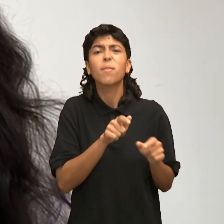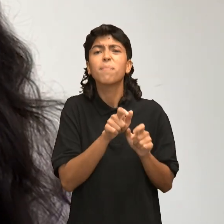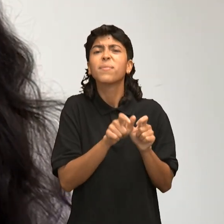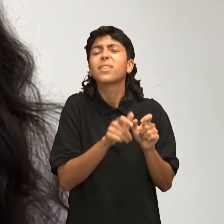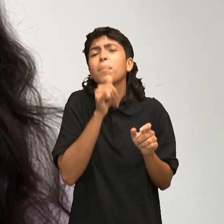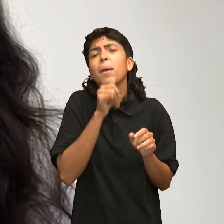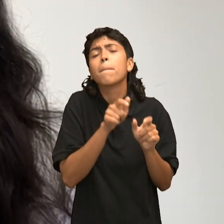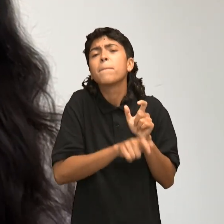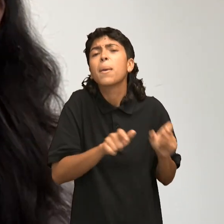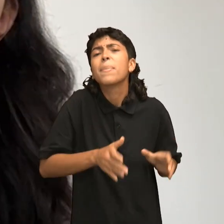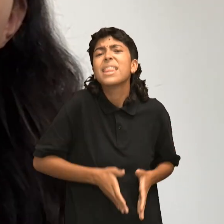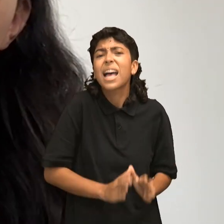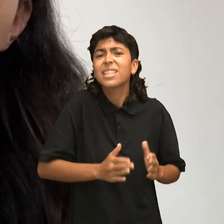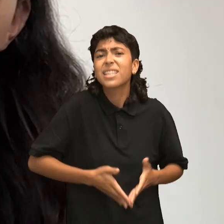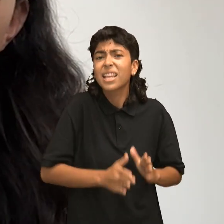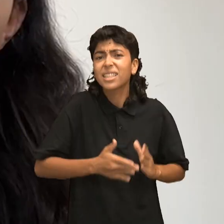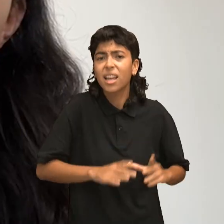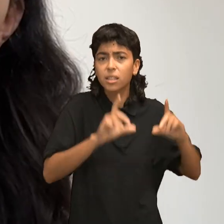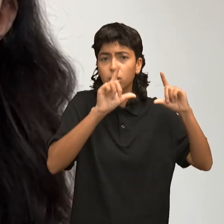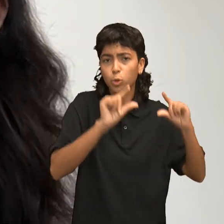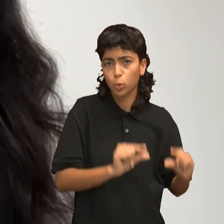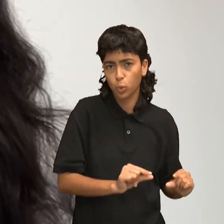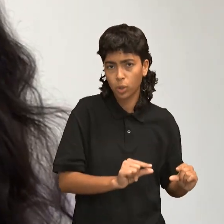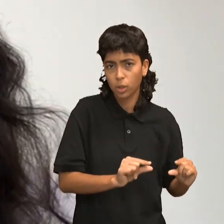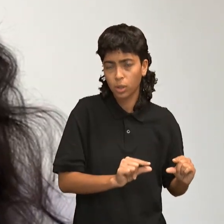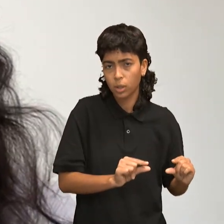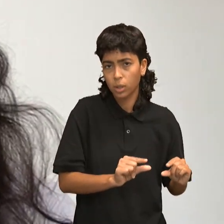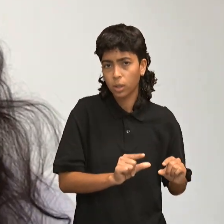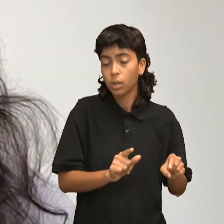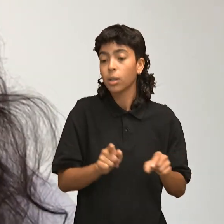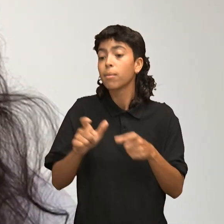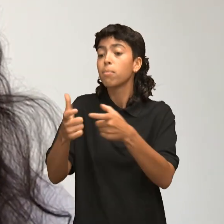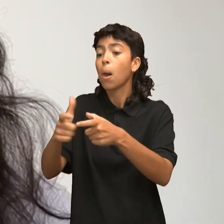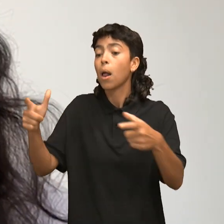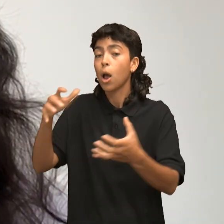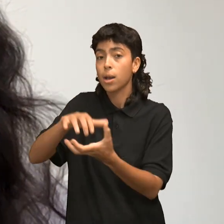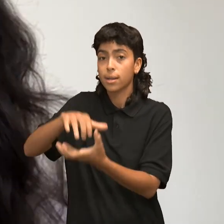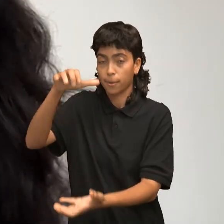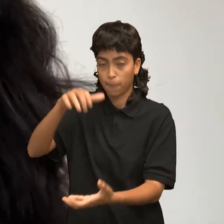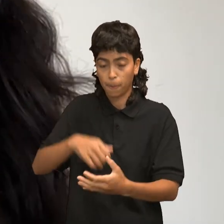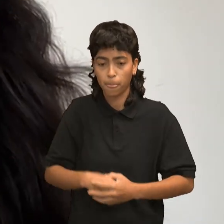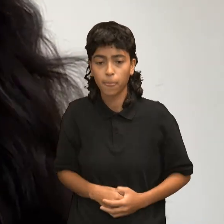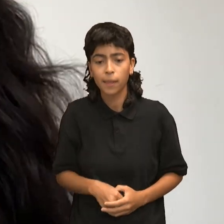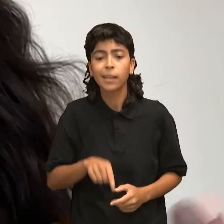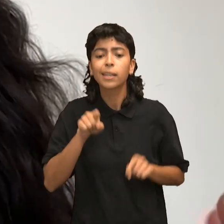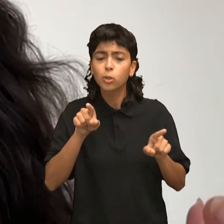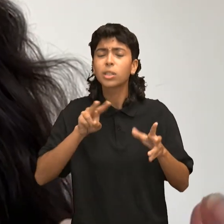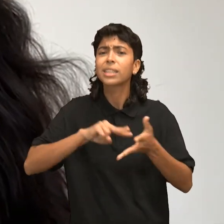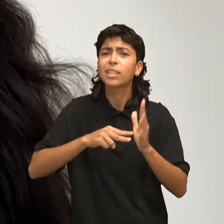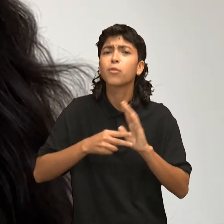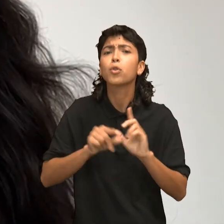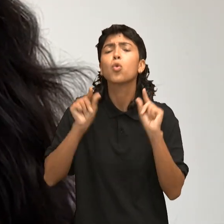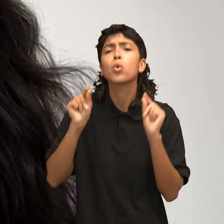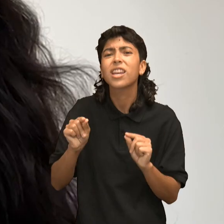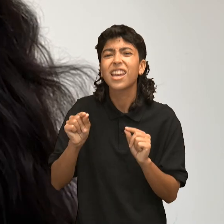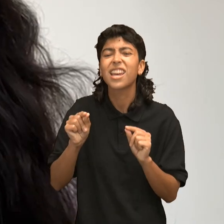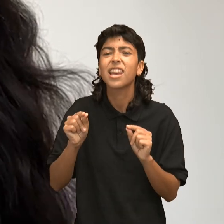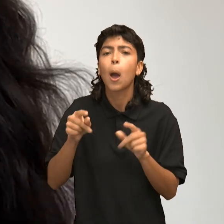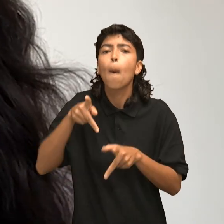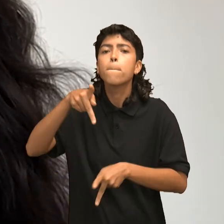ou seja, uma diminuição de pessoas mais jovens. Esse fenômeno, ele é caracterizado como envelhecimento